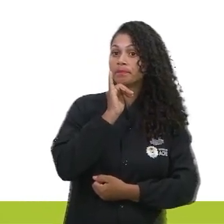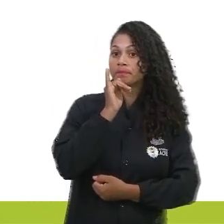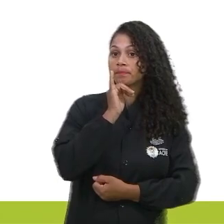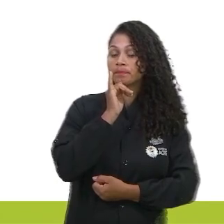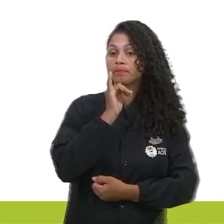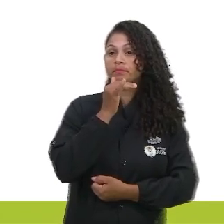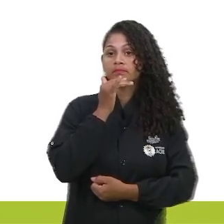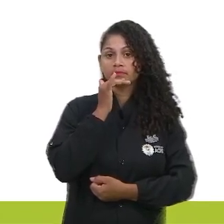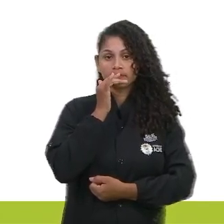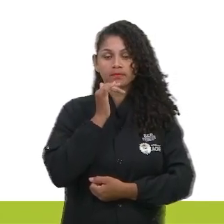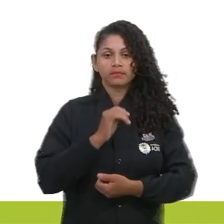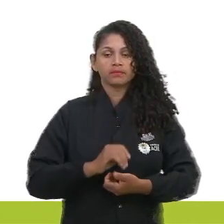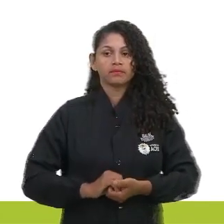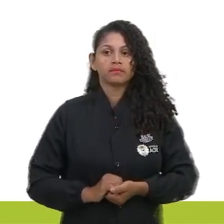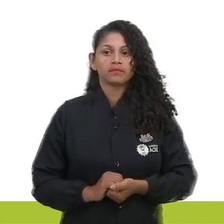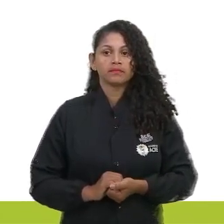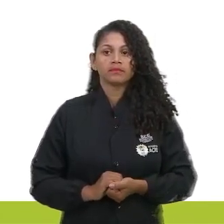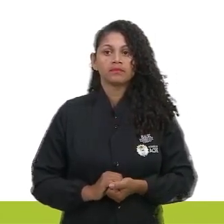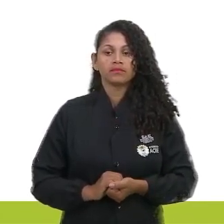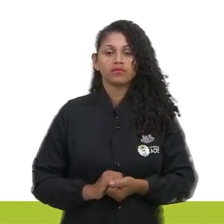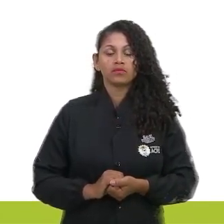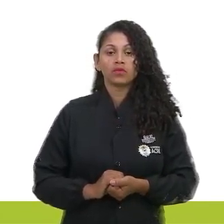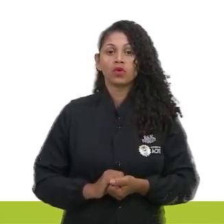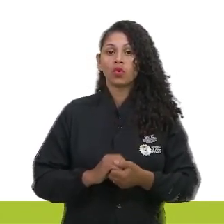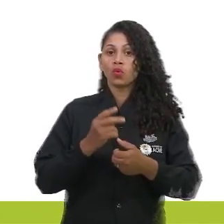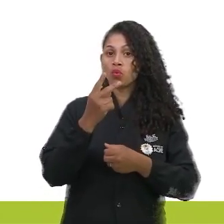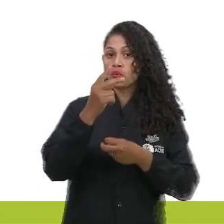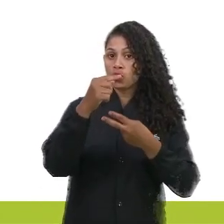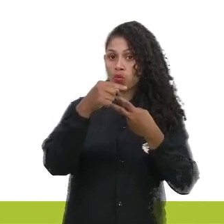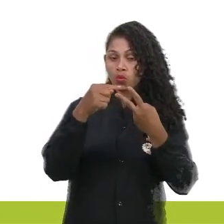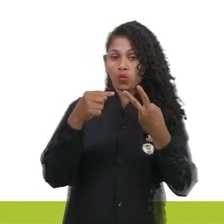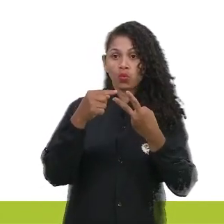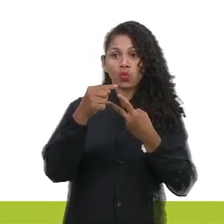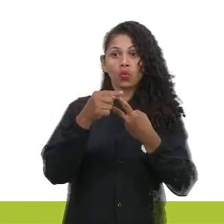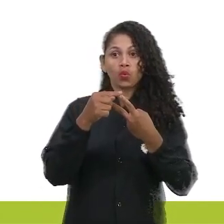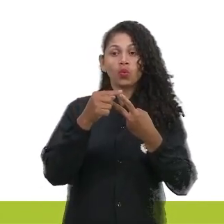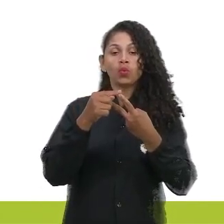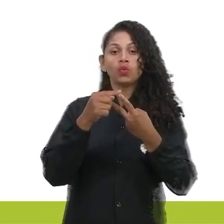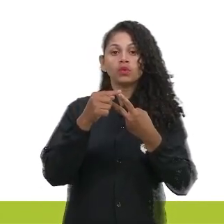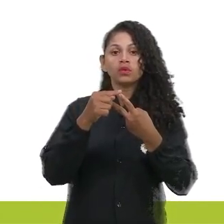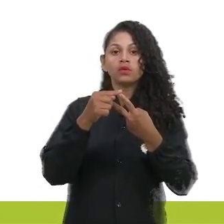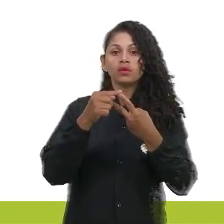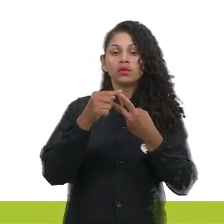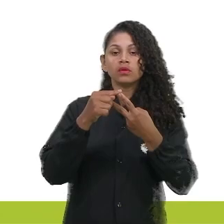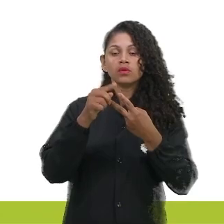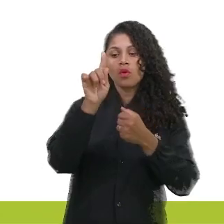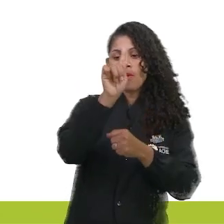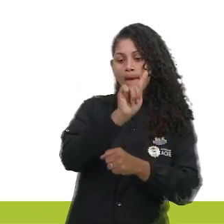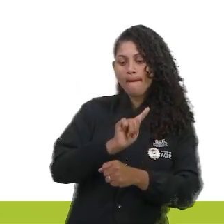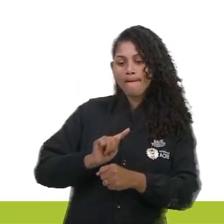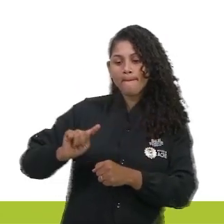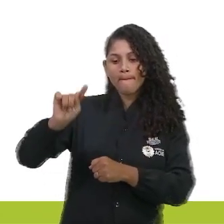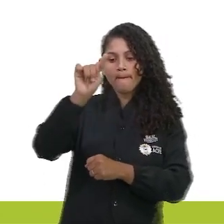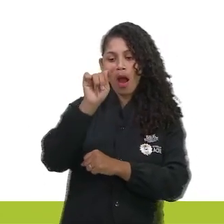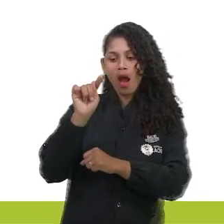considere na circunferência dois pontos, digamos um ponto A e um ponto